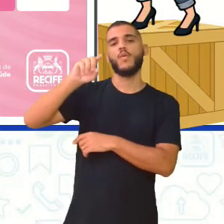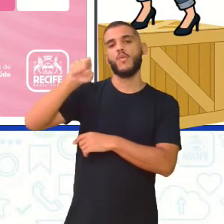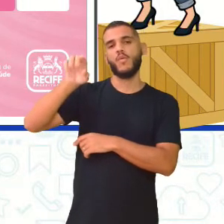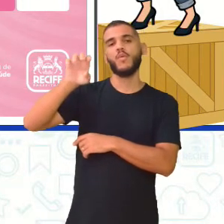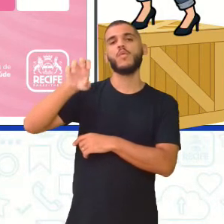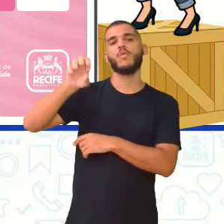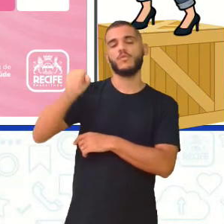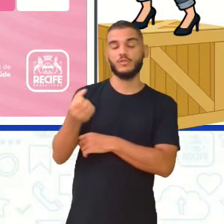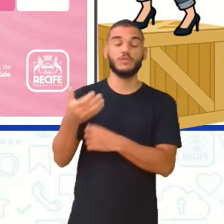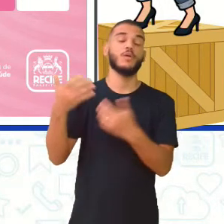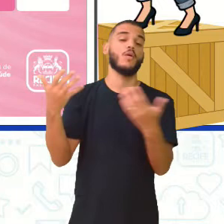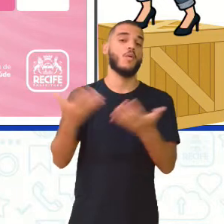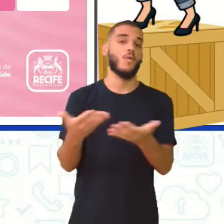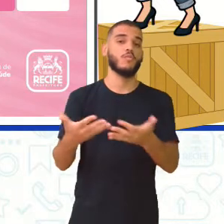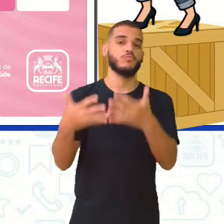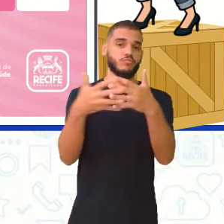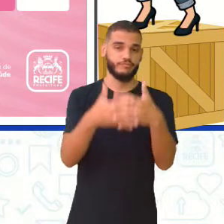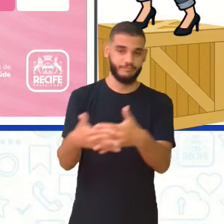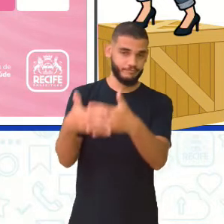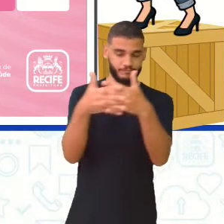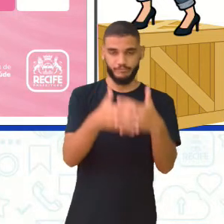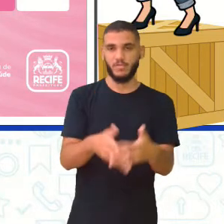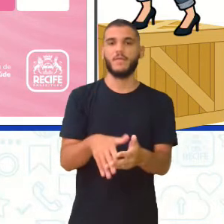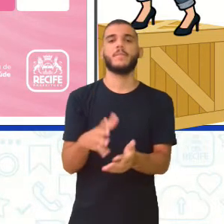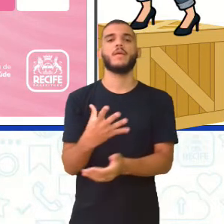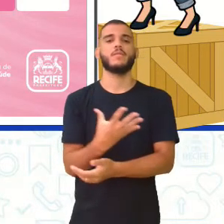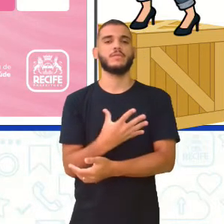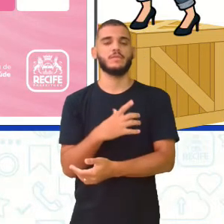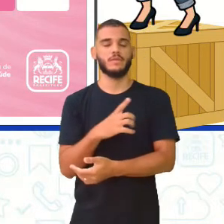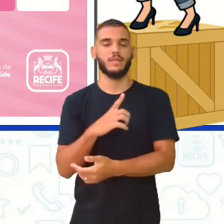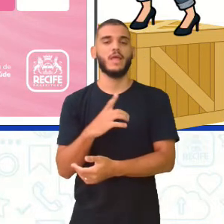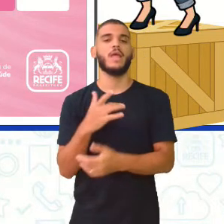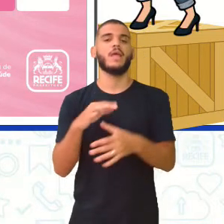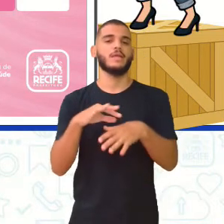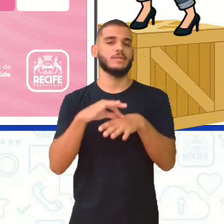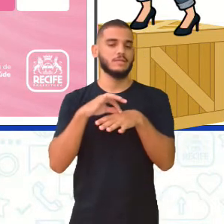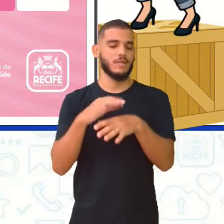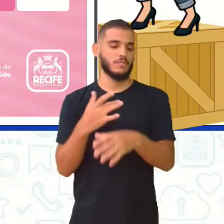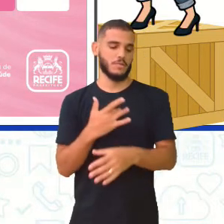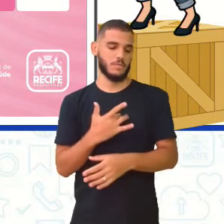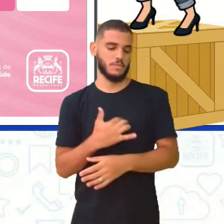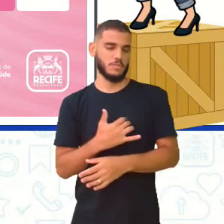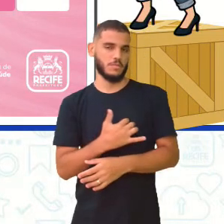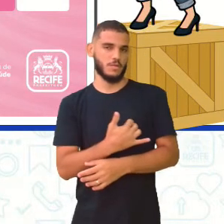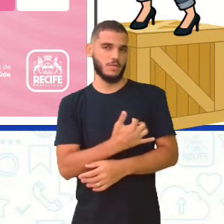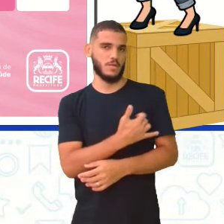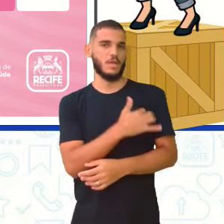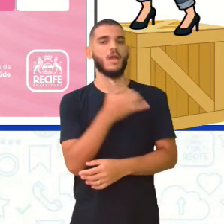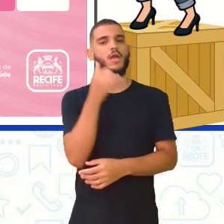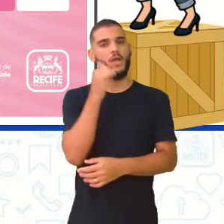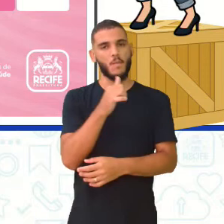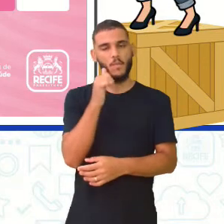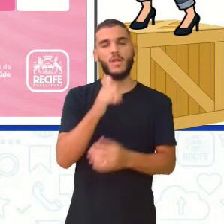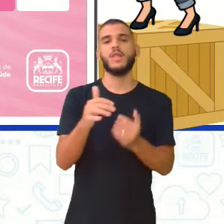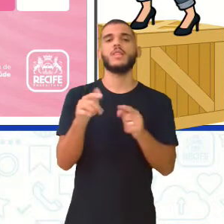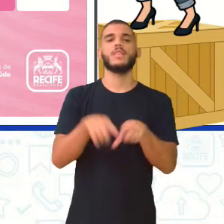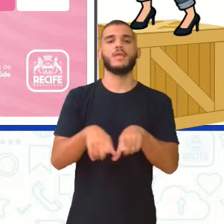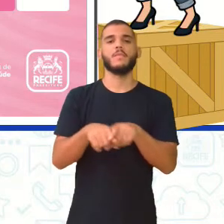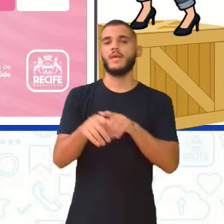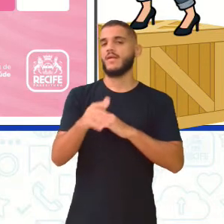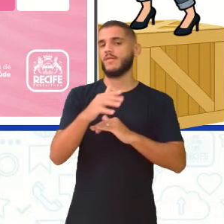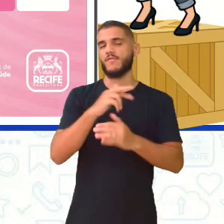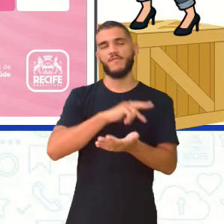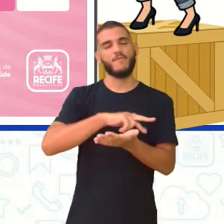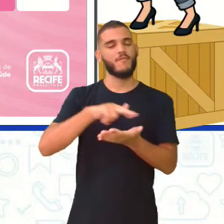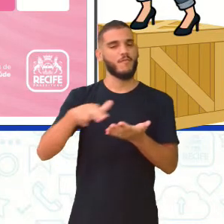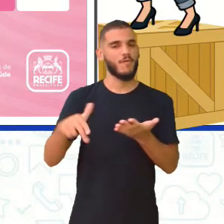que esse mamógrafo móvel está aí paradinho, aguardando, né, para fazer aí a mamografia e outros exames também,